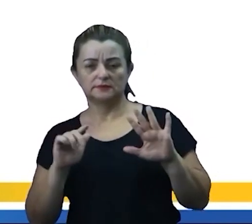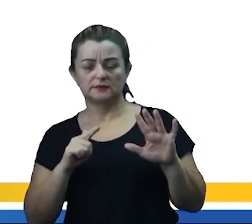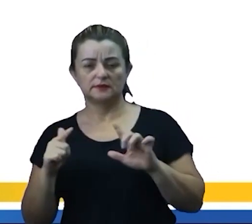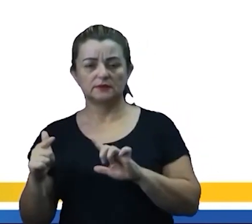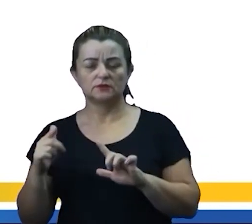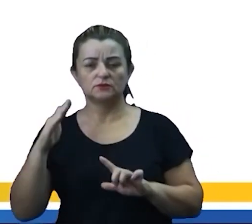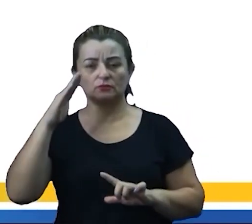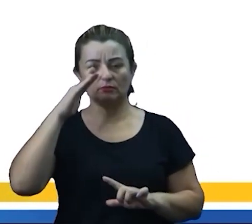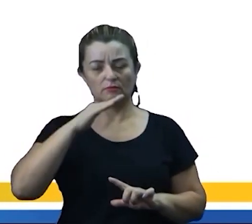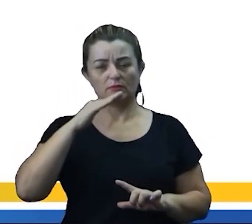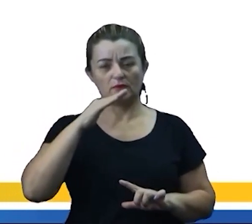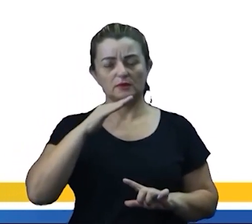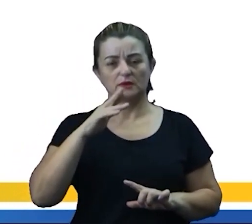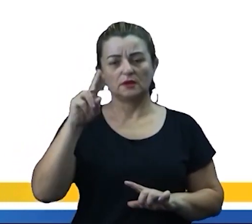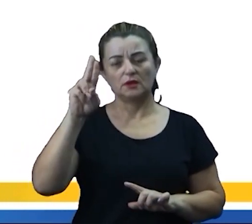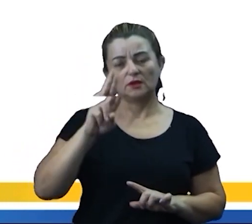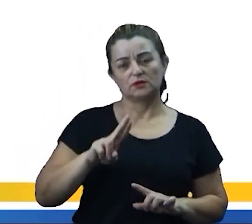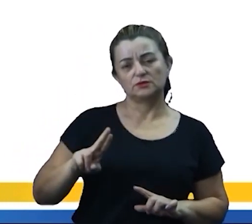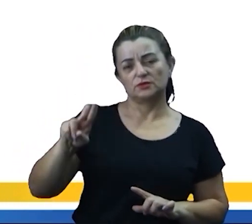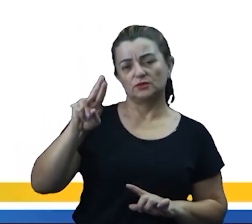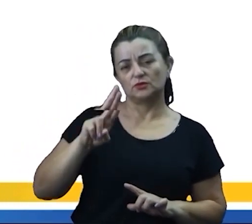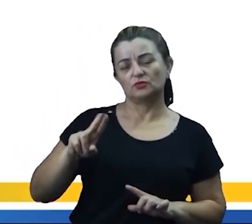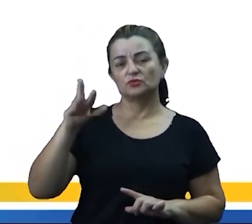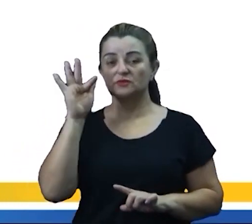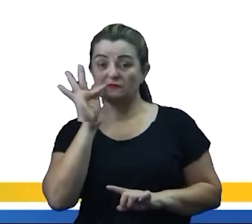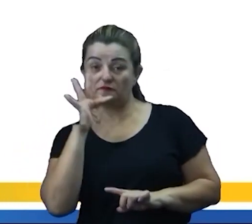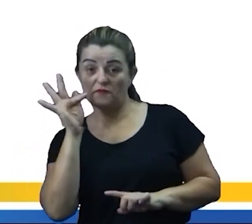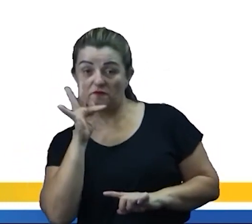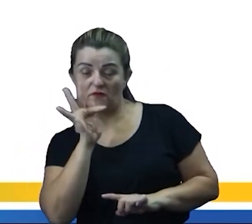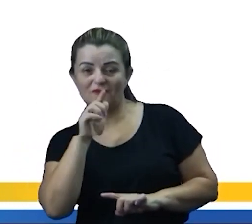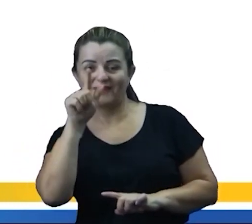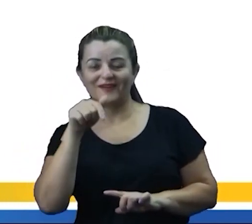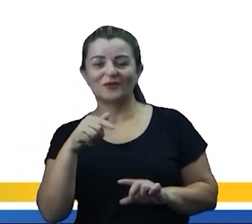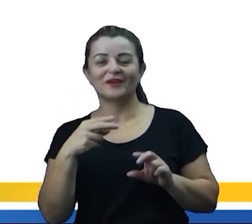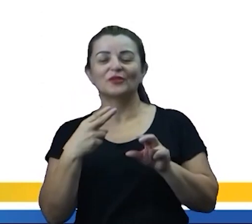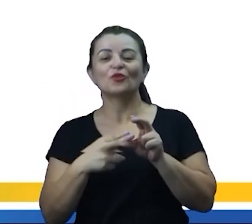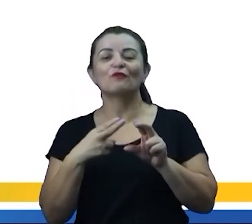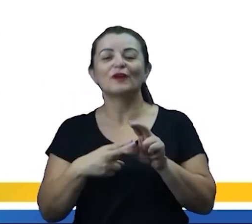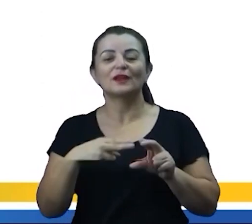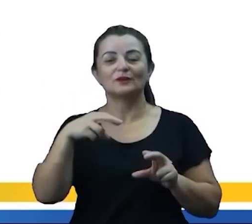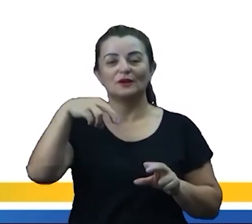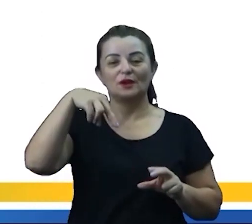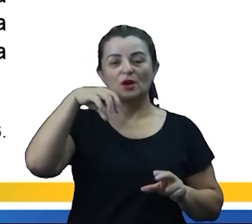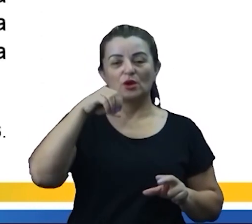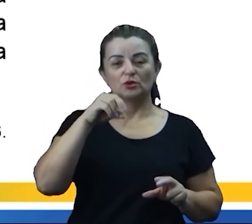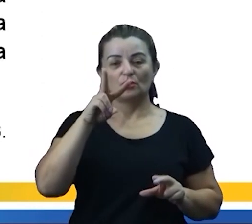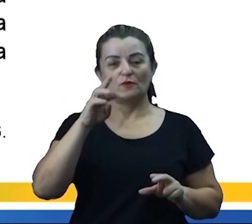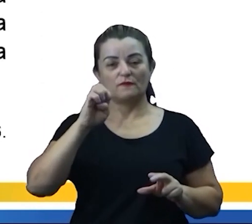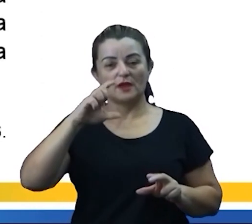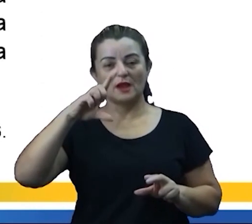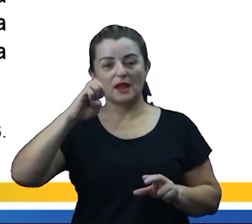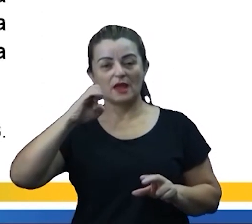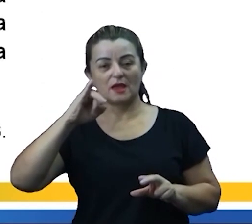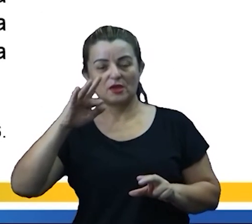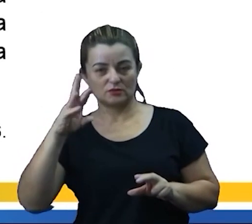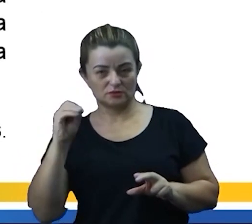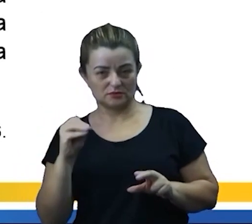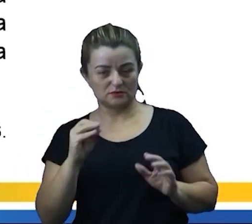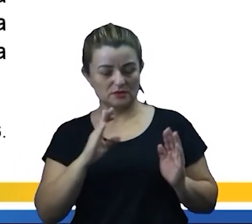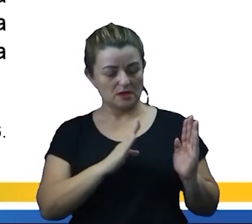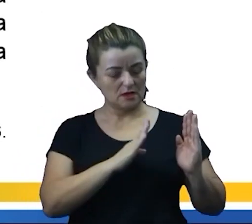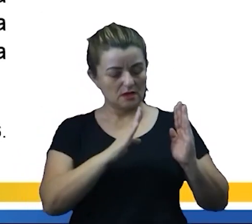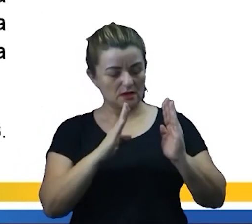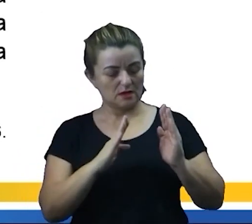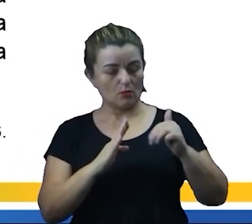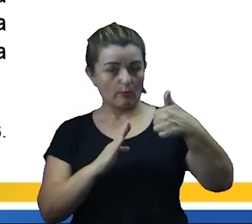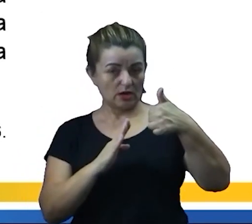malévolos de quem usam vesti-la os noveleiros, tá? E aí nós temos uma parte do texto, aqui é a